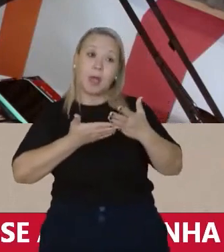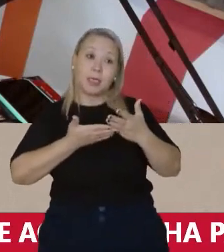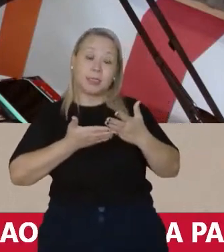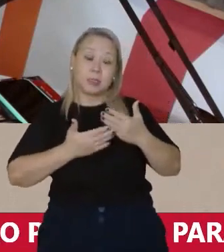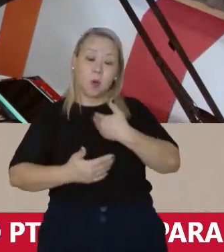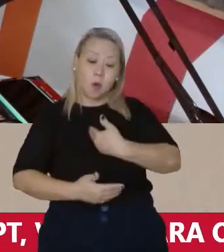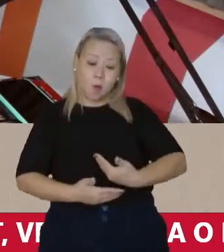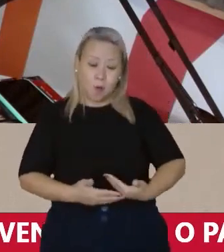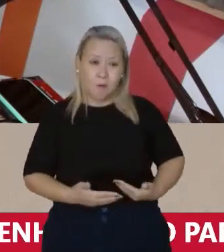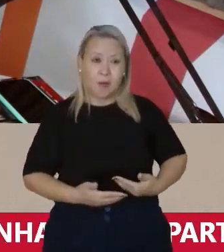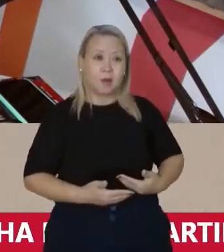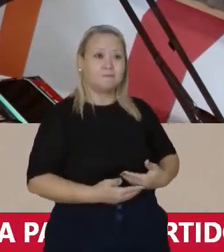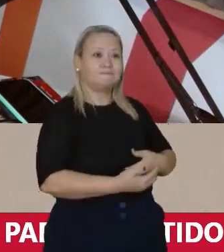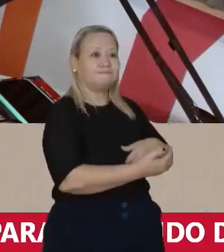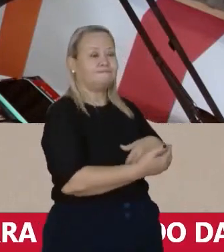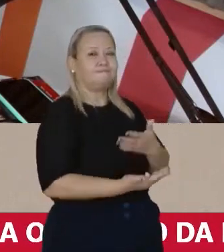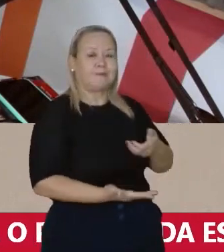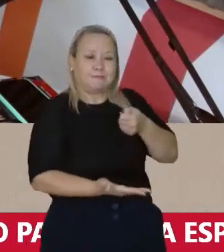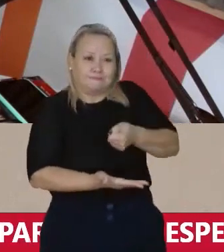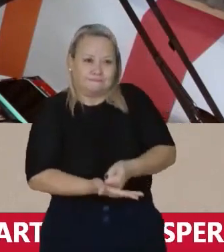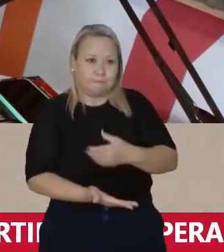um governo machista.